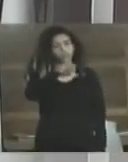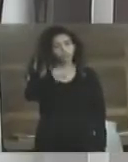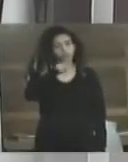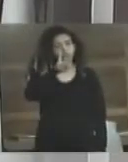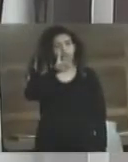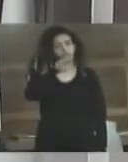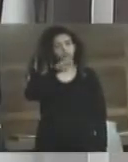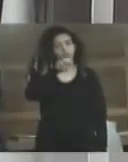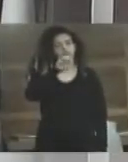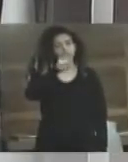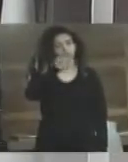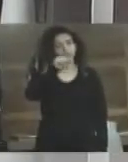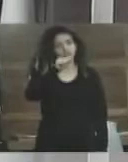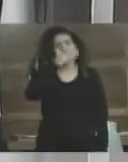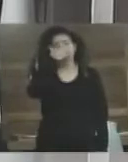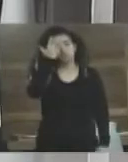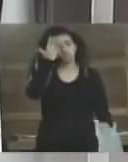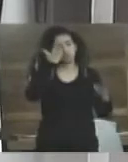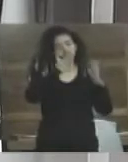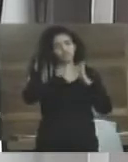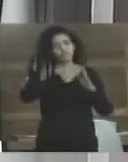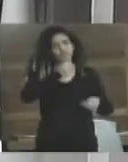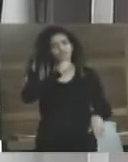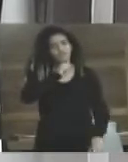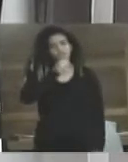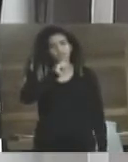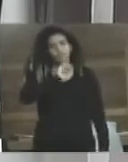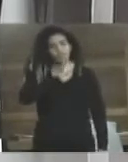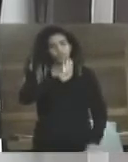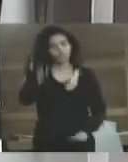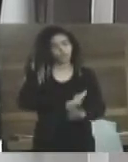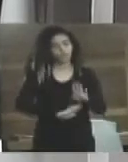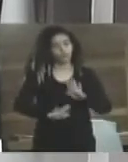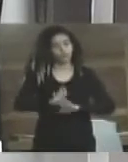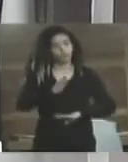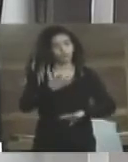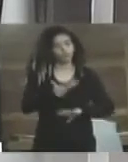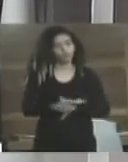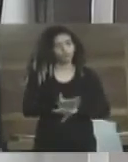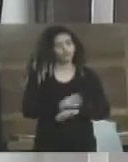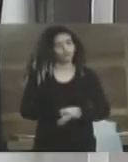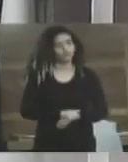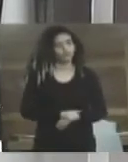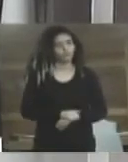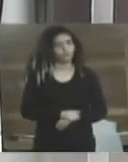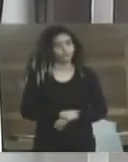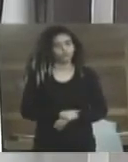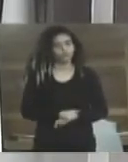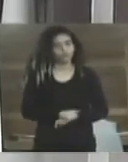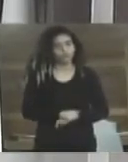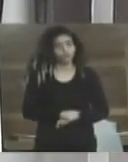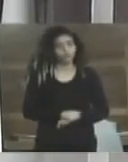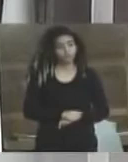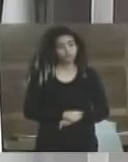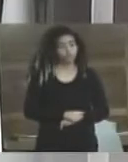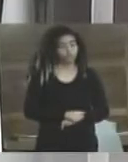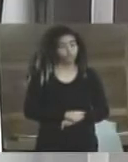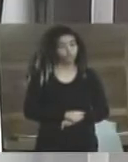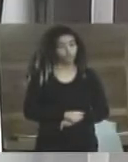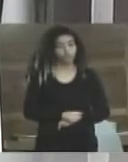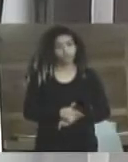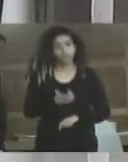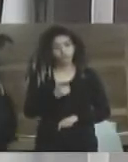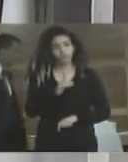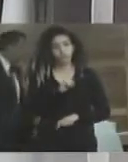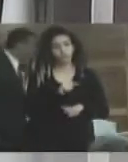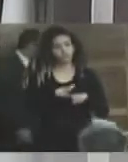morador ilustre, mais antigo, um homem que cuidou daquela pracinha. E a gente continua cuidando. Cada um faz uma parte. No outro trabalho